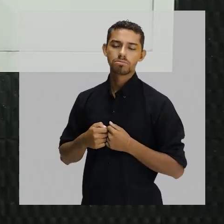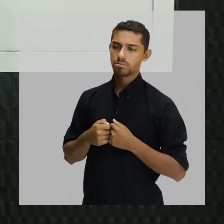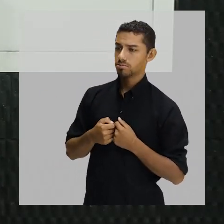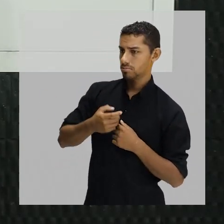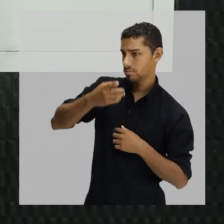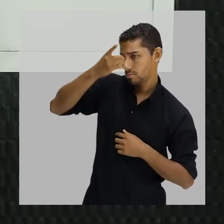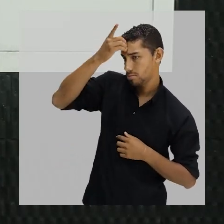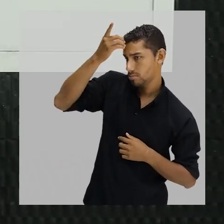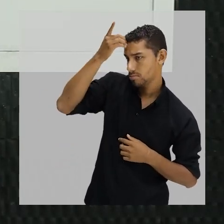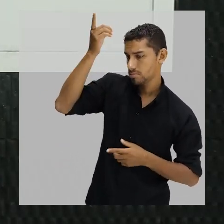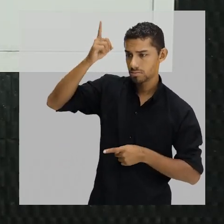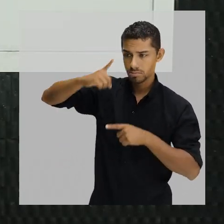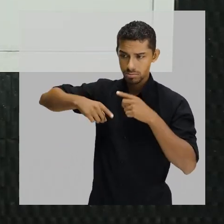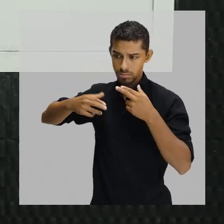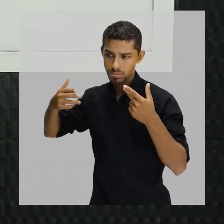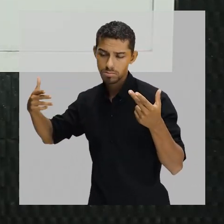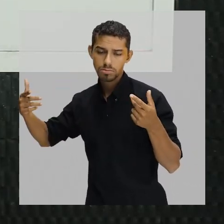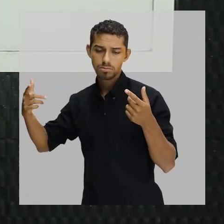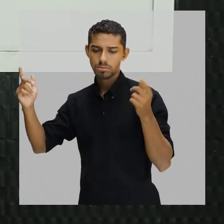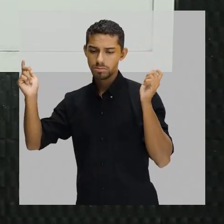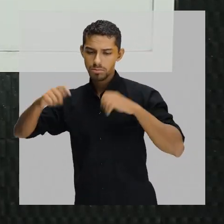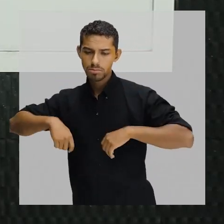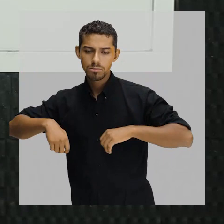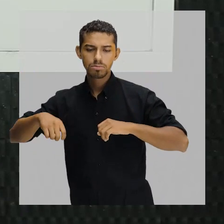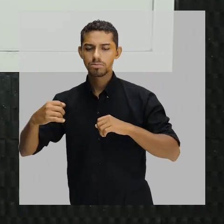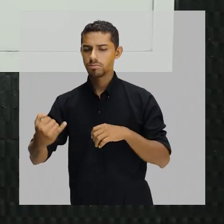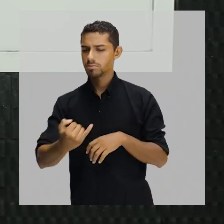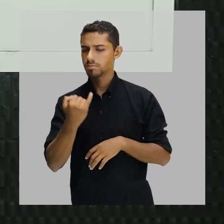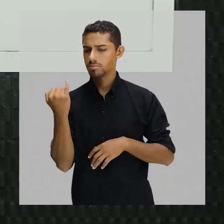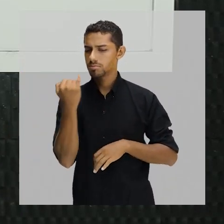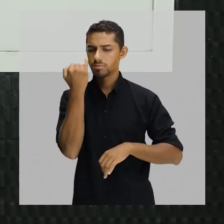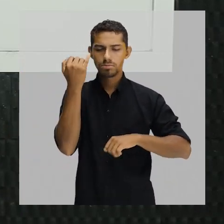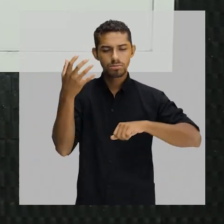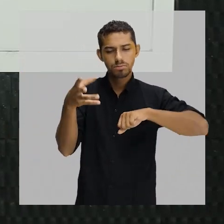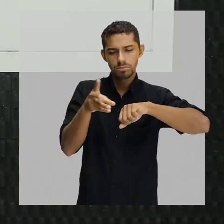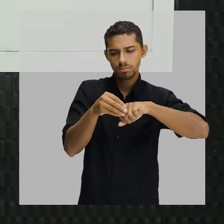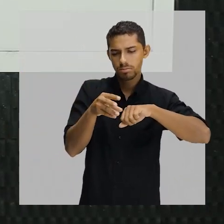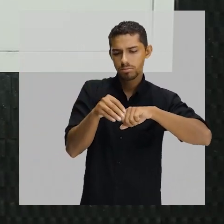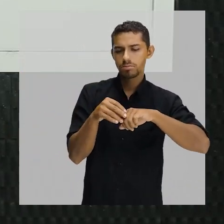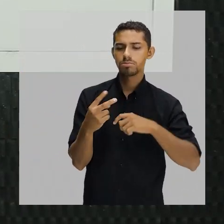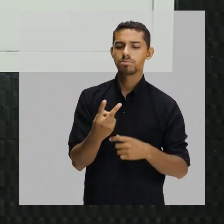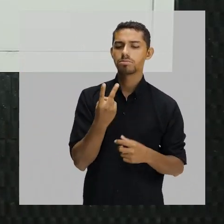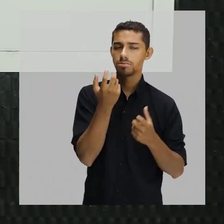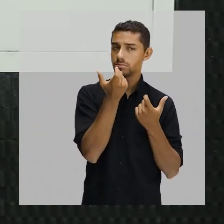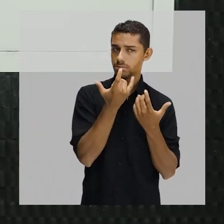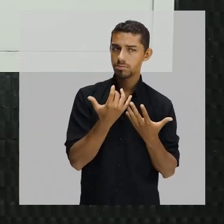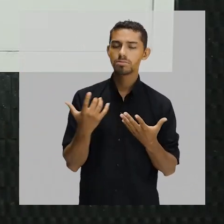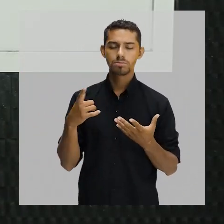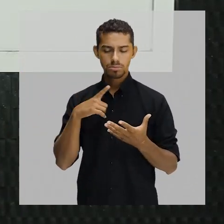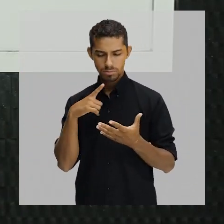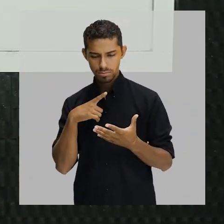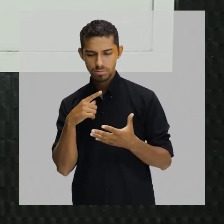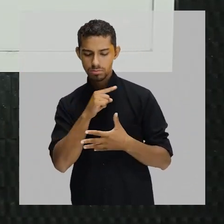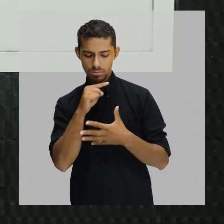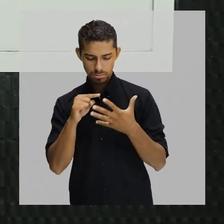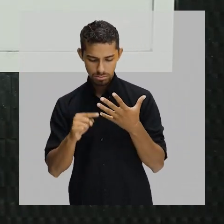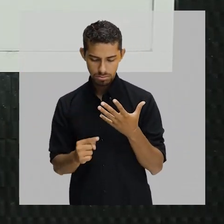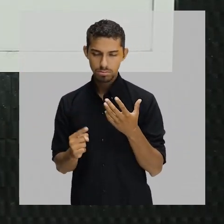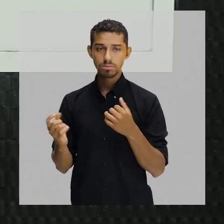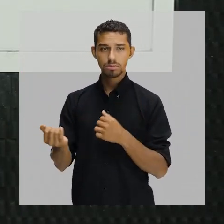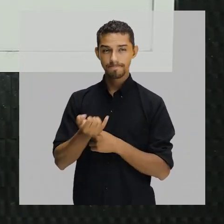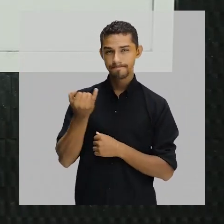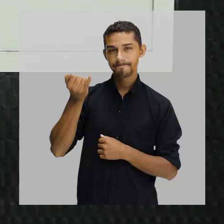idealismo, materialismo. A essência do conhecimento é um tema fervente até hoje, ok? Tem o seu espaço, tem a